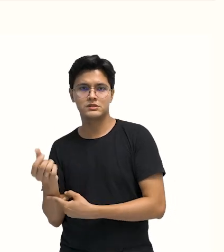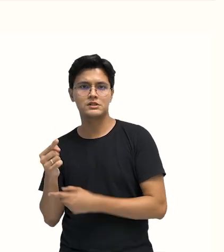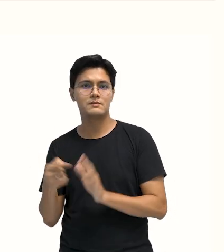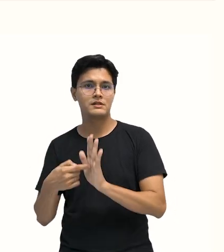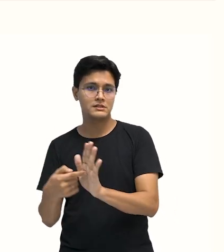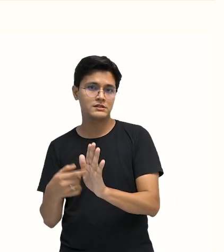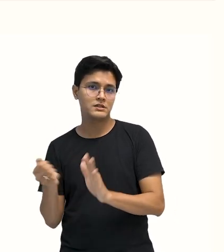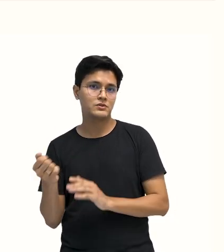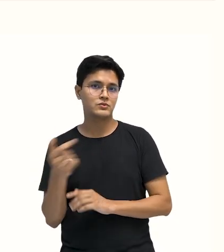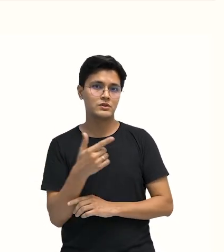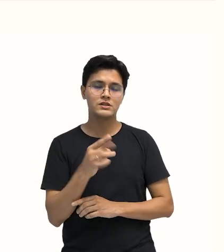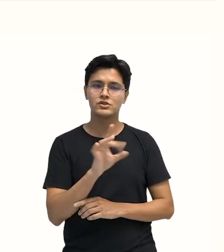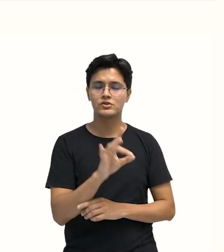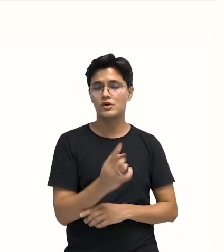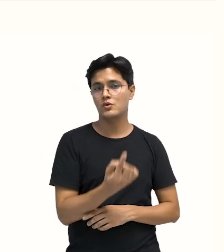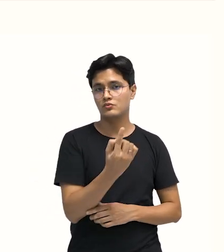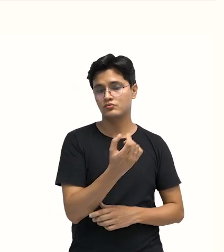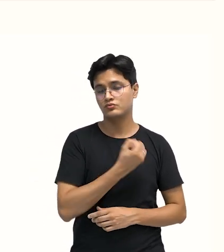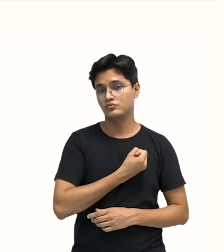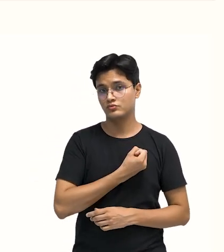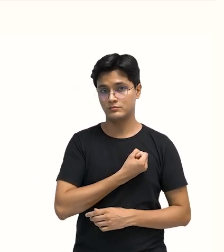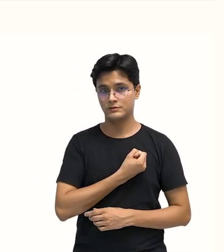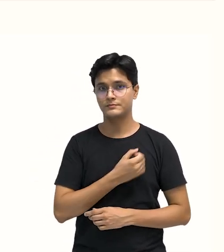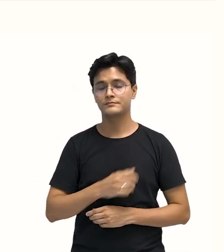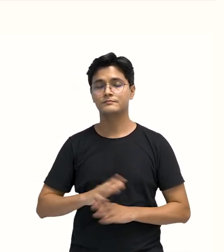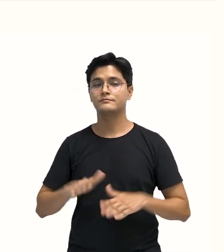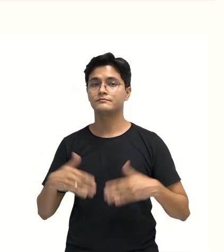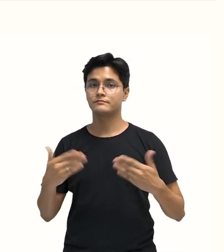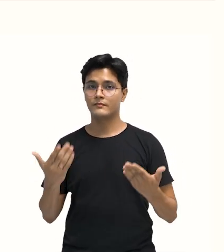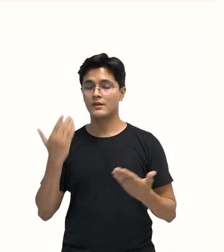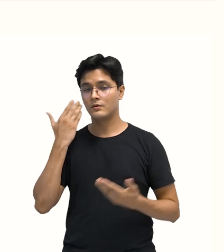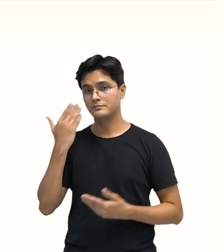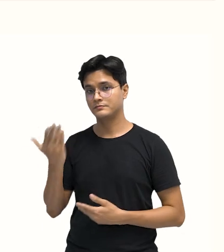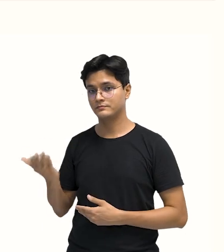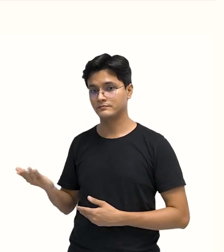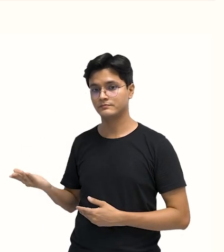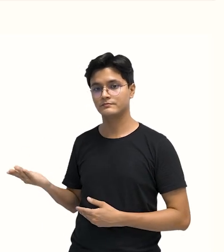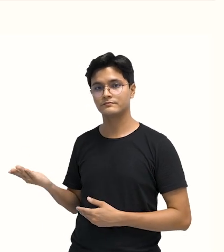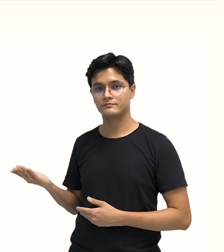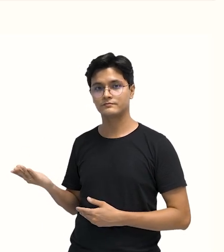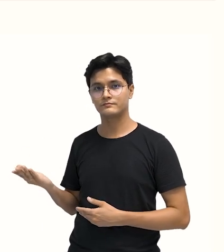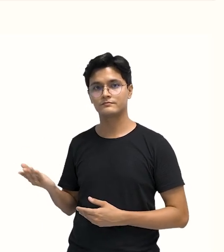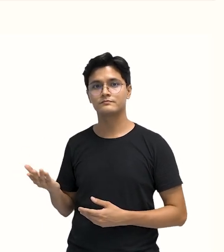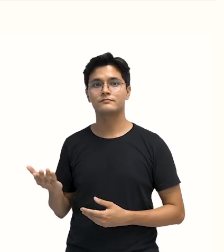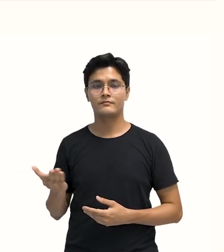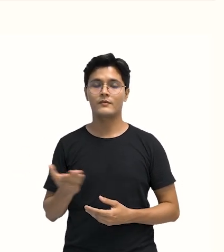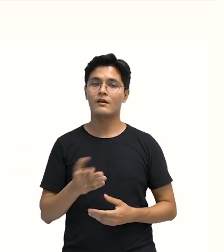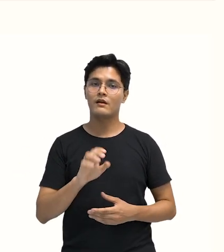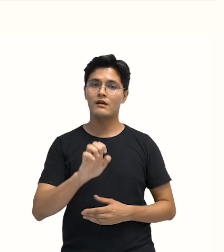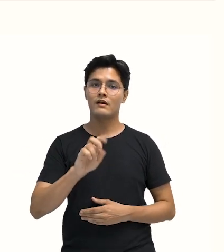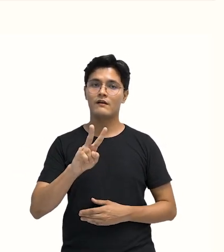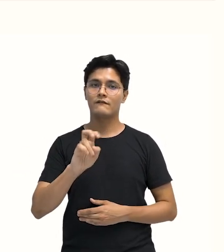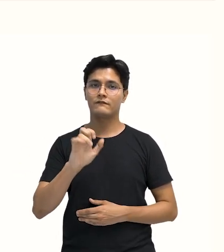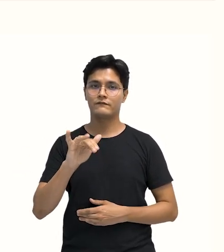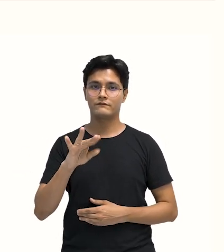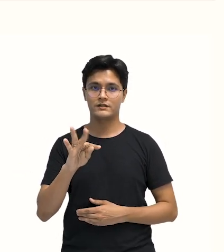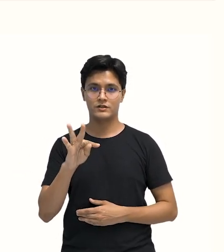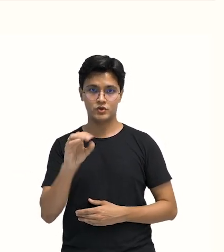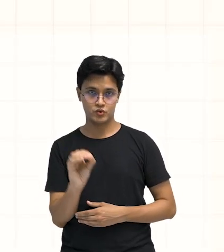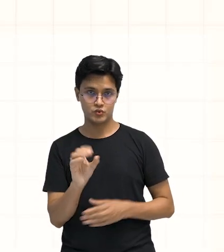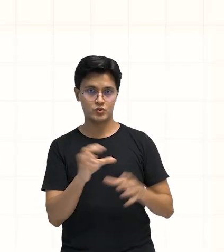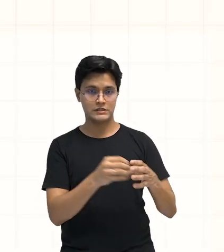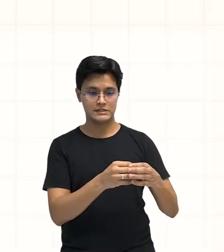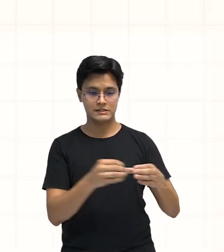verdade? Então esses serão os nossos, que nós chamamos de evento, tá?